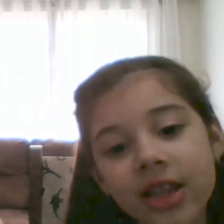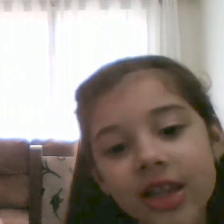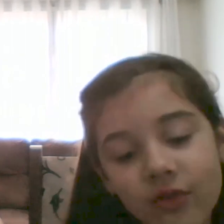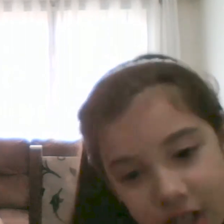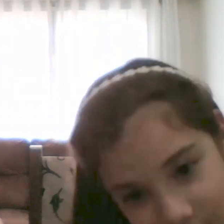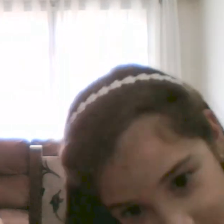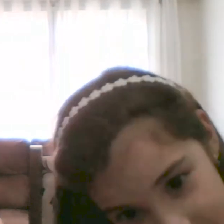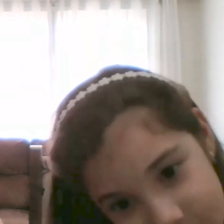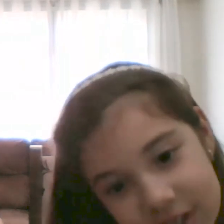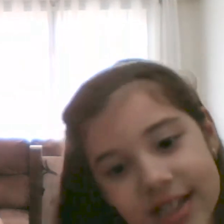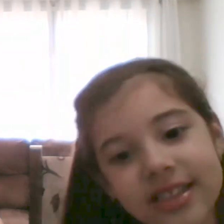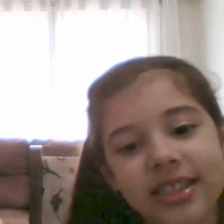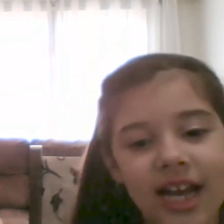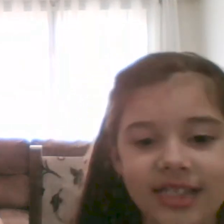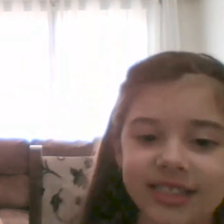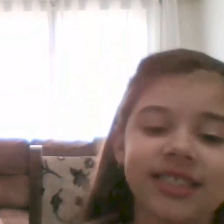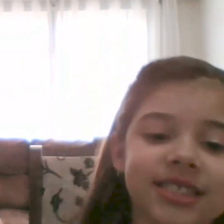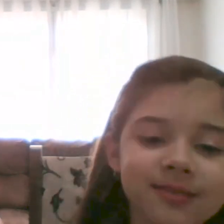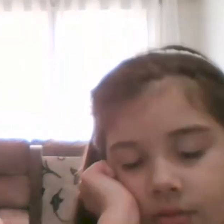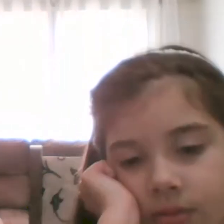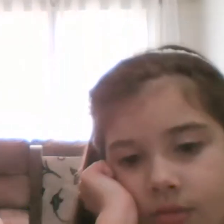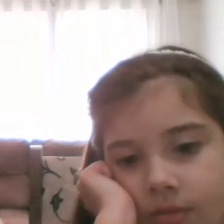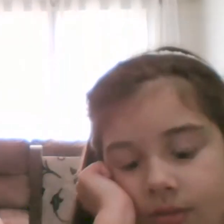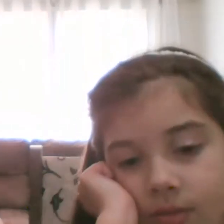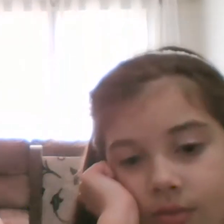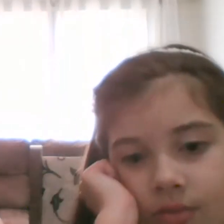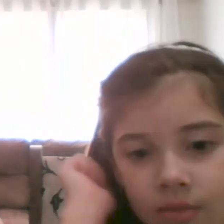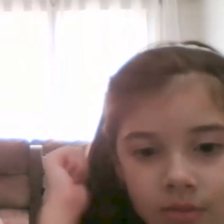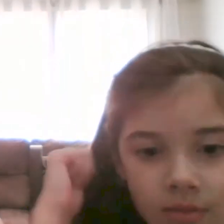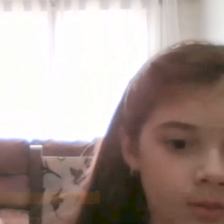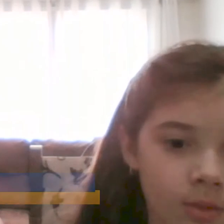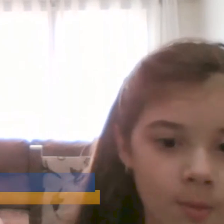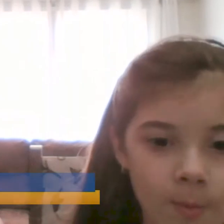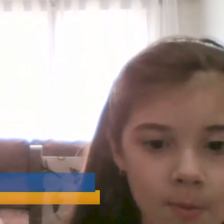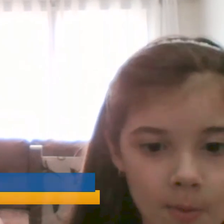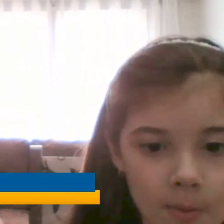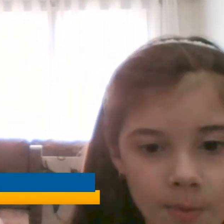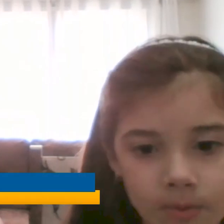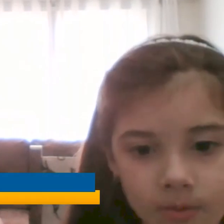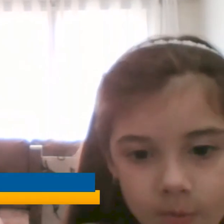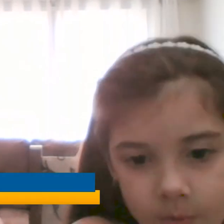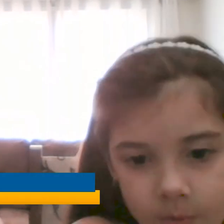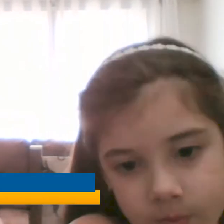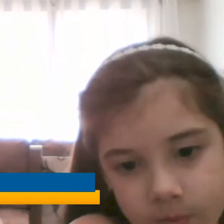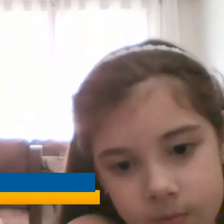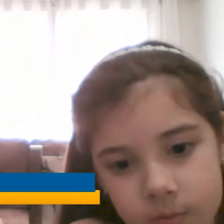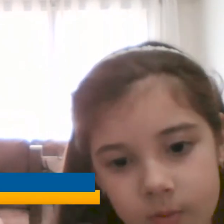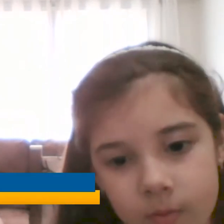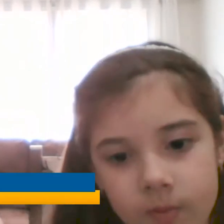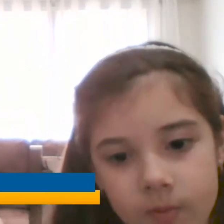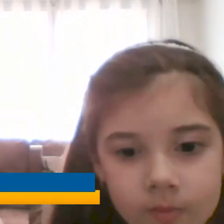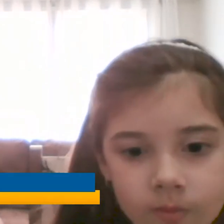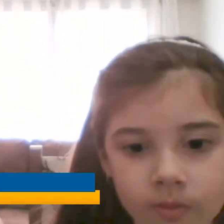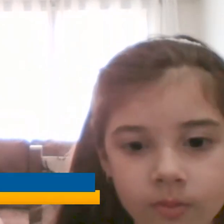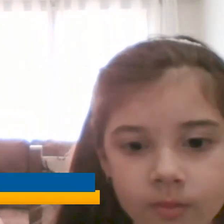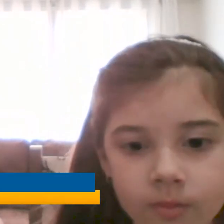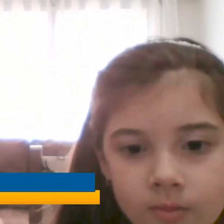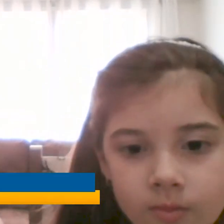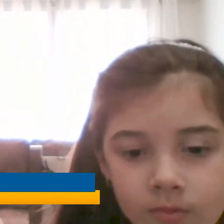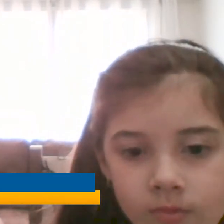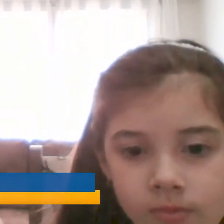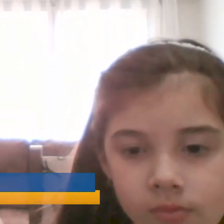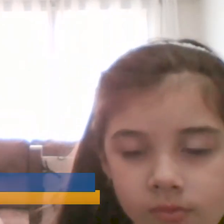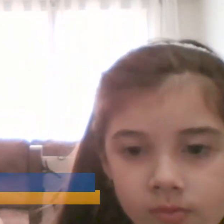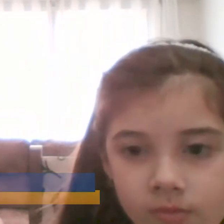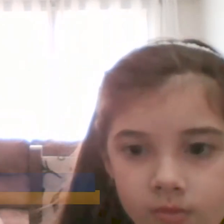E também tem que ficar no lado das casas. Da forma que foi explicado assim, no material que a gente recebeu, eu achei bem interessante, porque é bem animado.